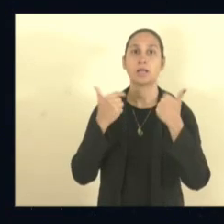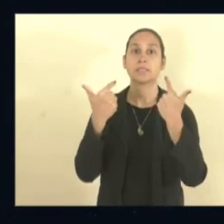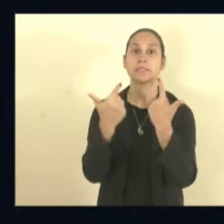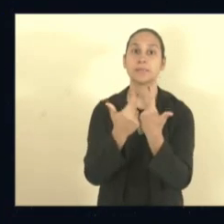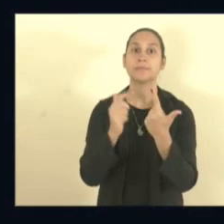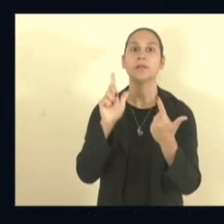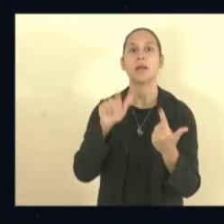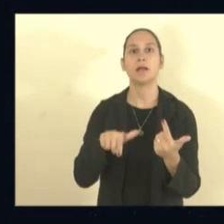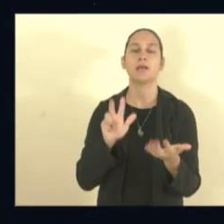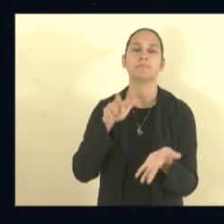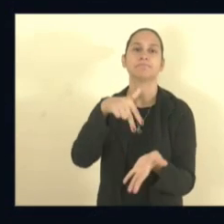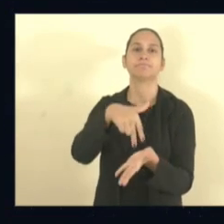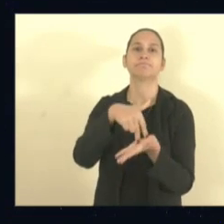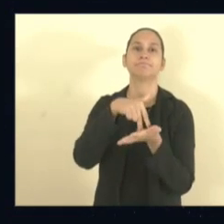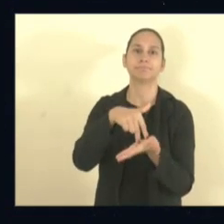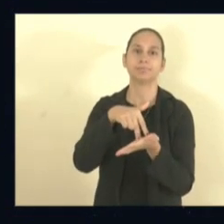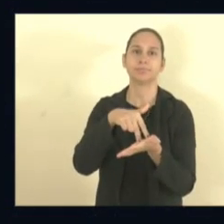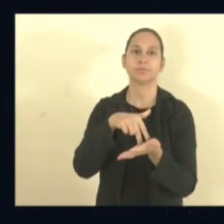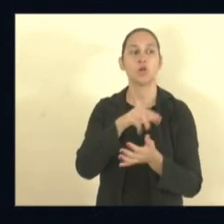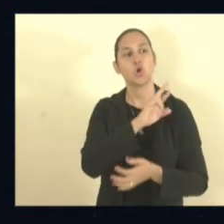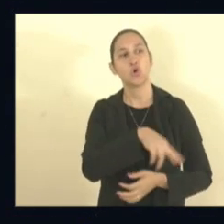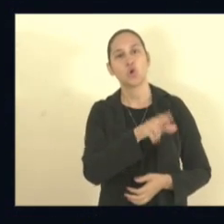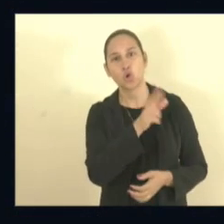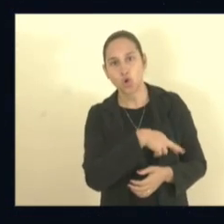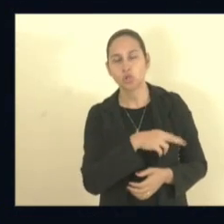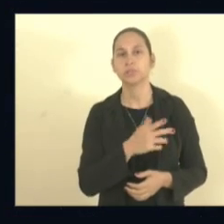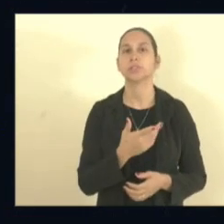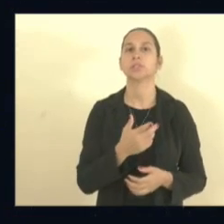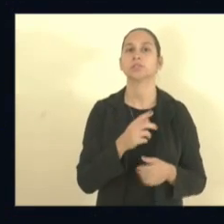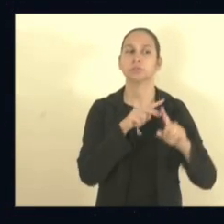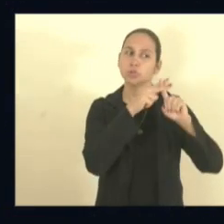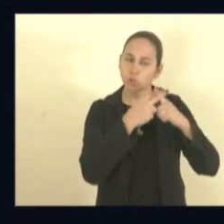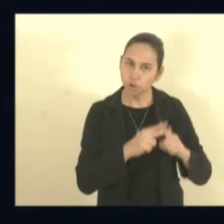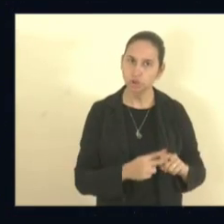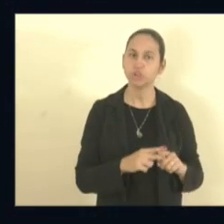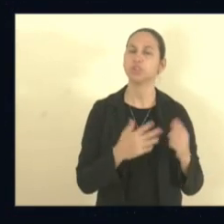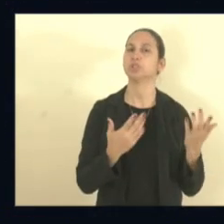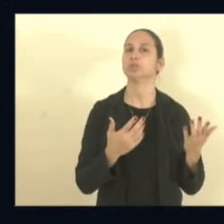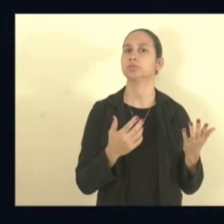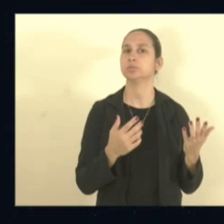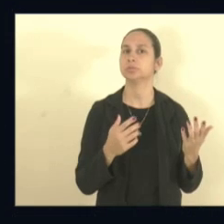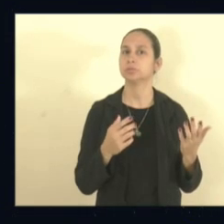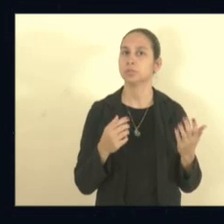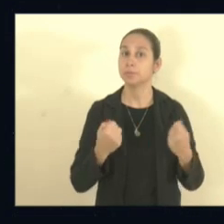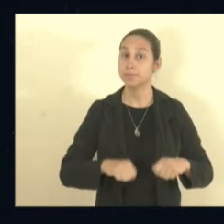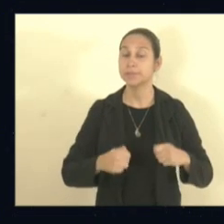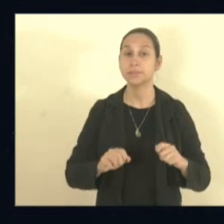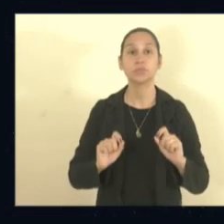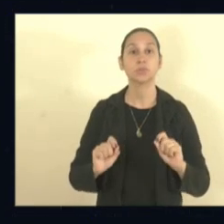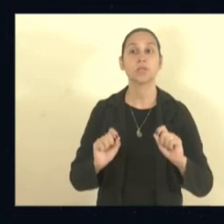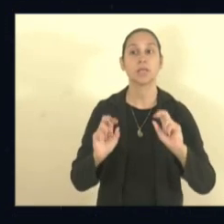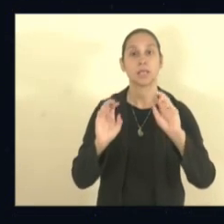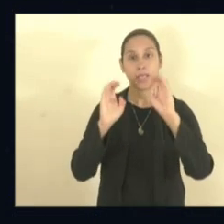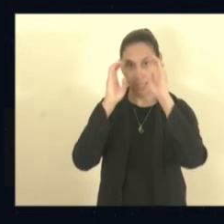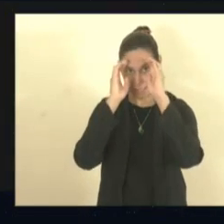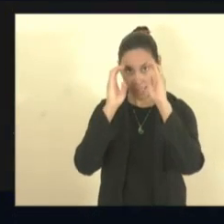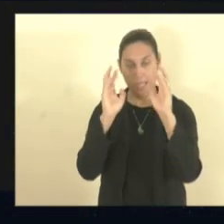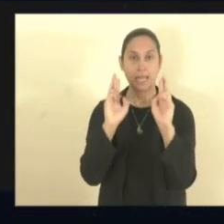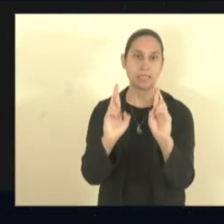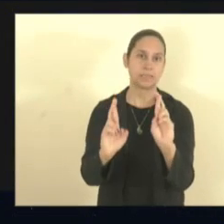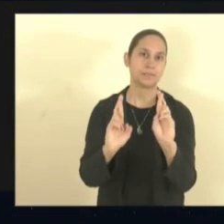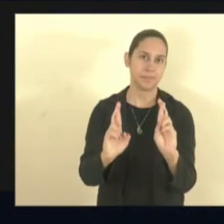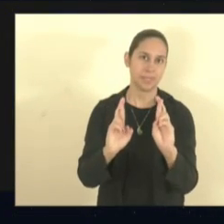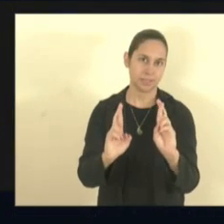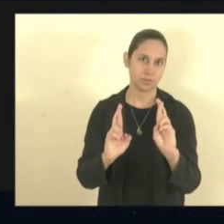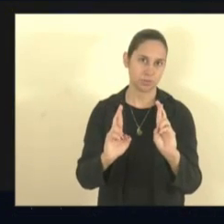inclusive derrubando vetos, votando o contrário, corrigindo matérias. O que nós precisamos ter é respeito entre um colega e outro. Isso